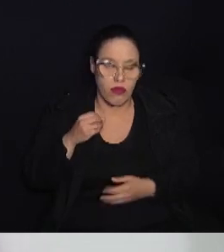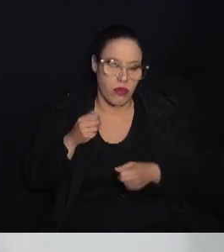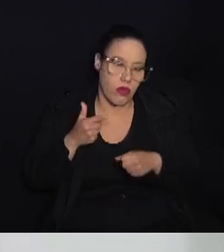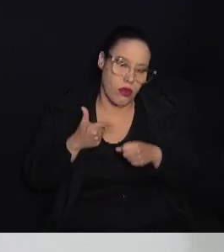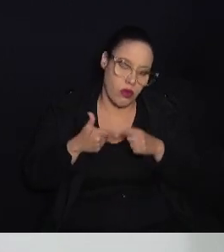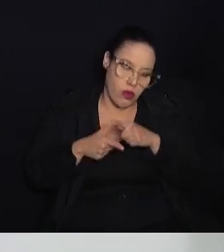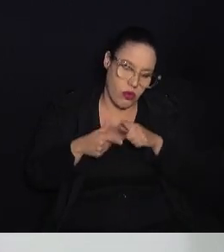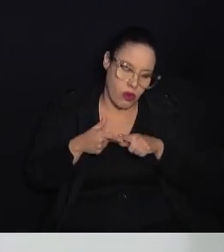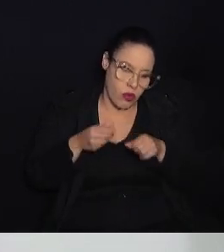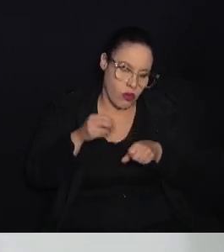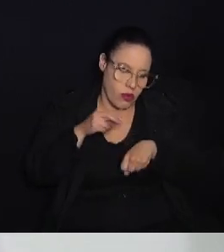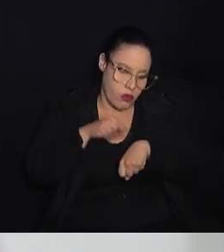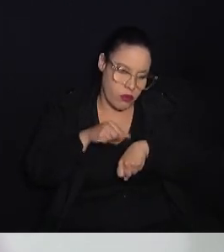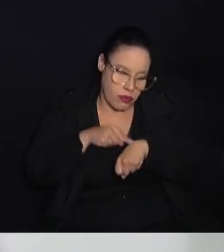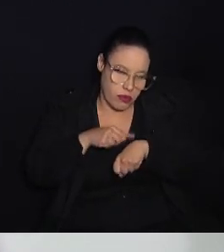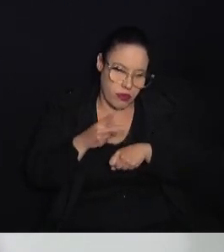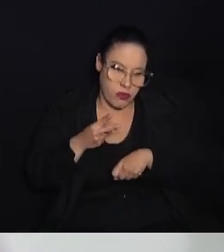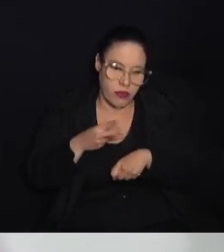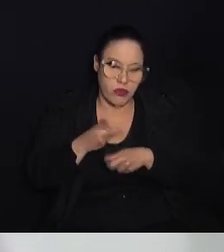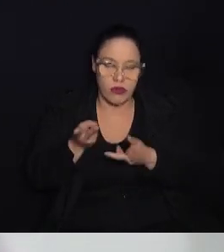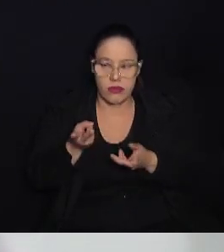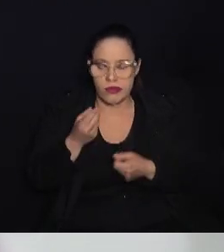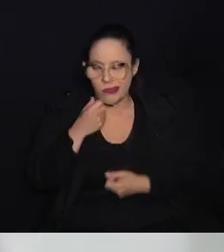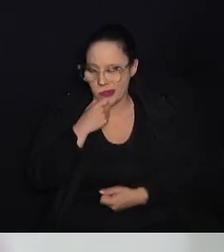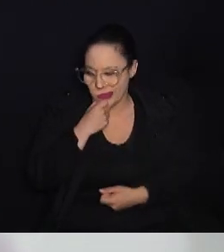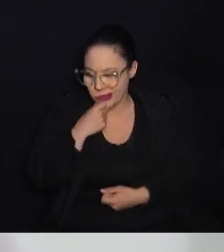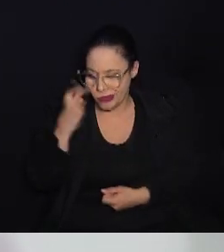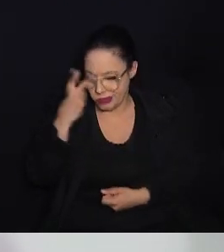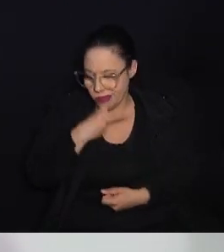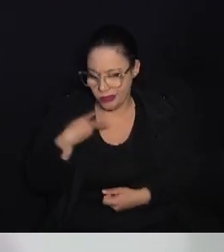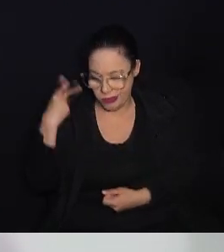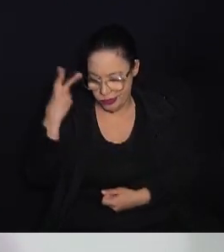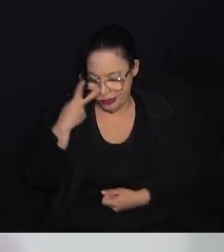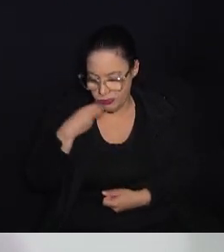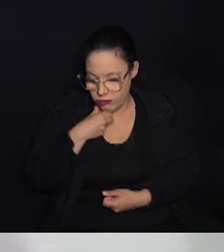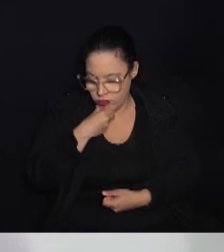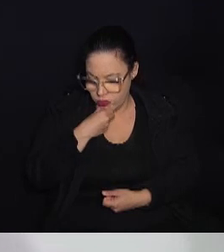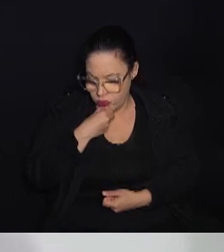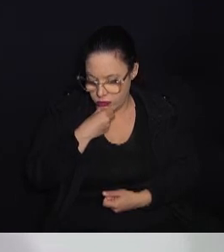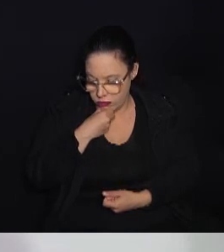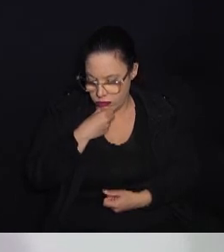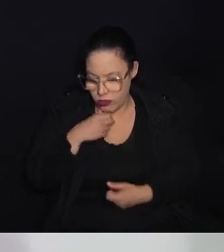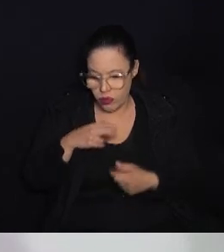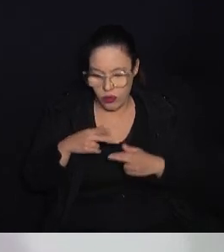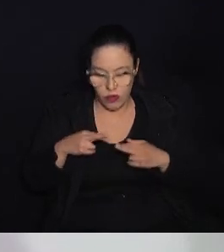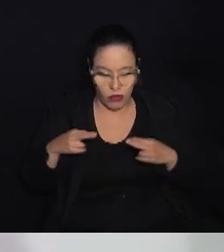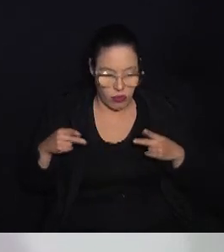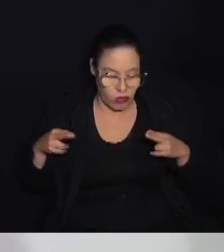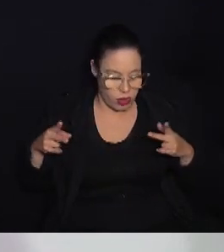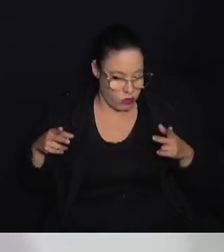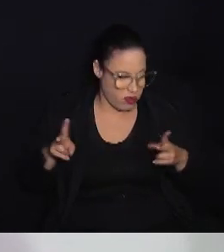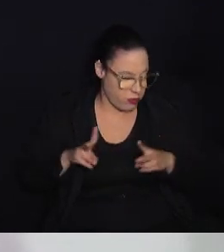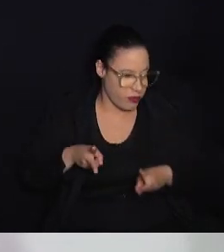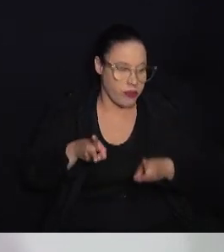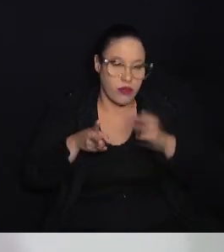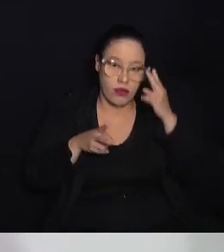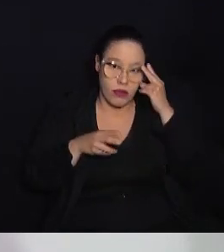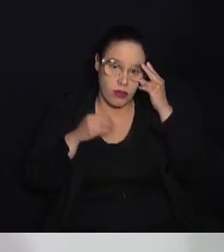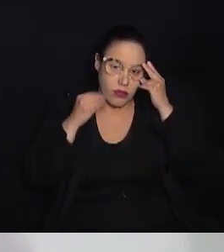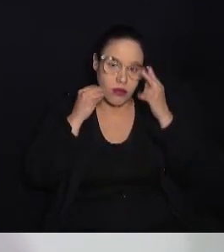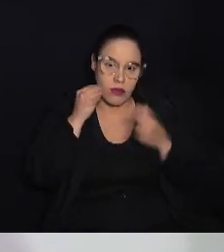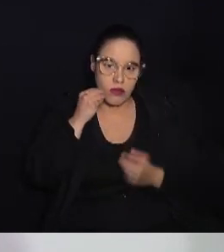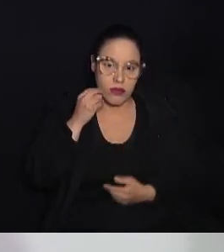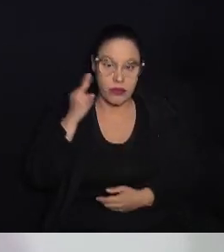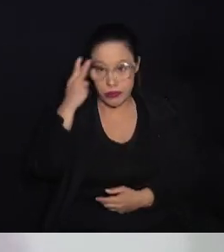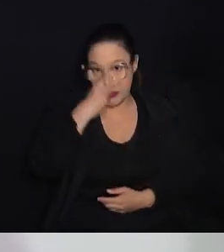horas era suficiente e que de uma dosagem para outra, quando você fazia várias dosagens sequencialmente,